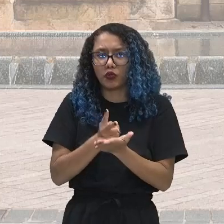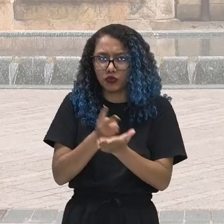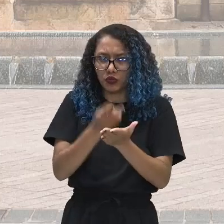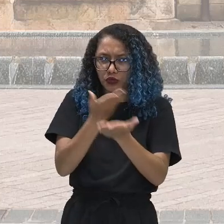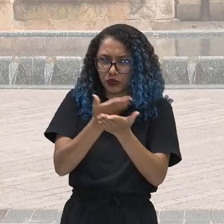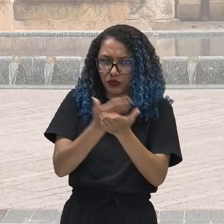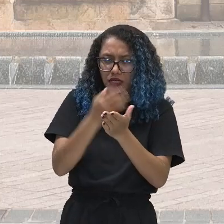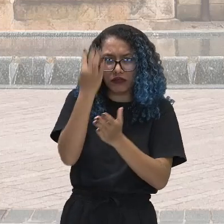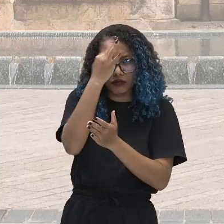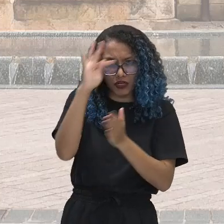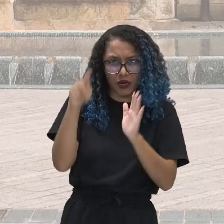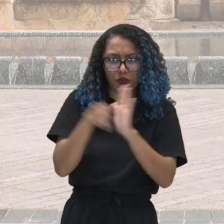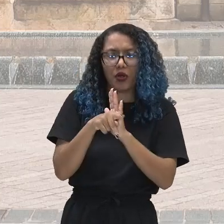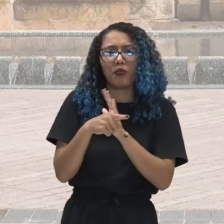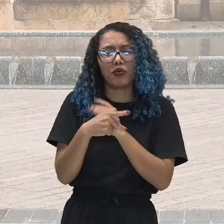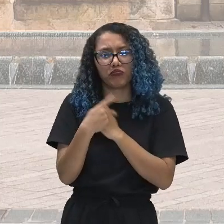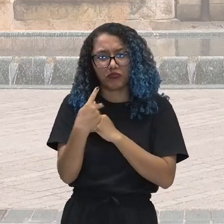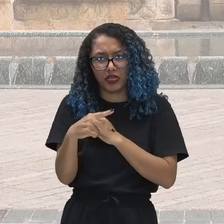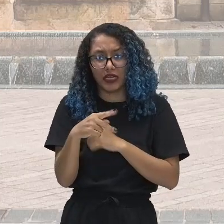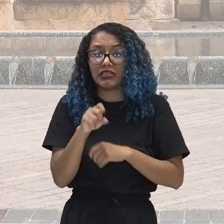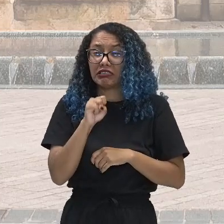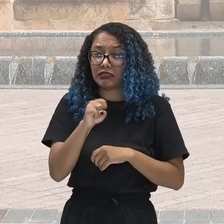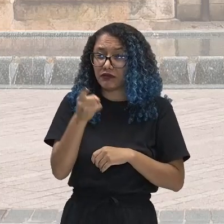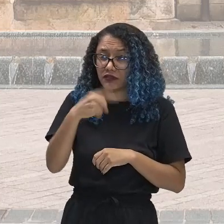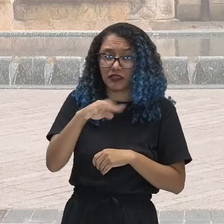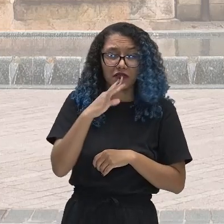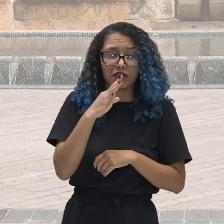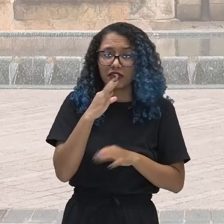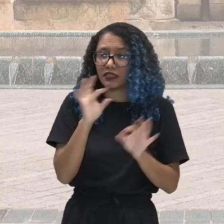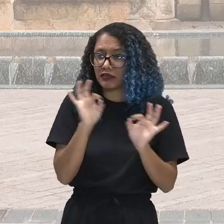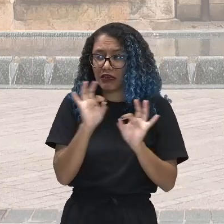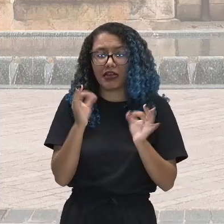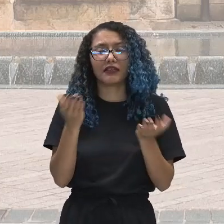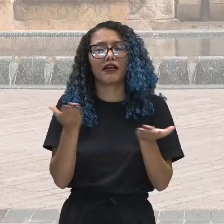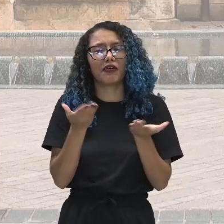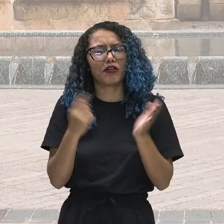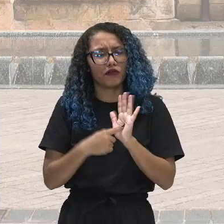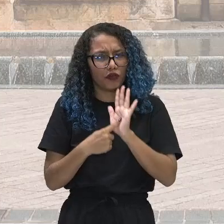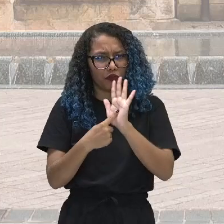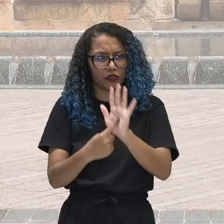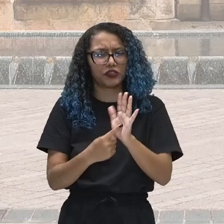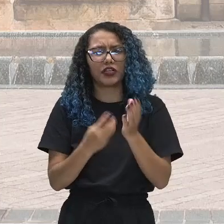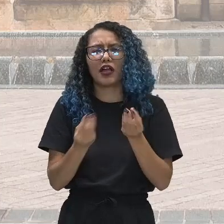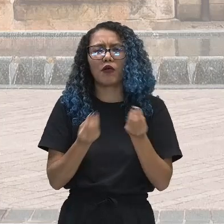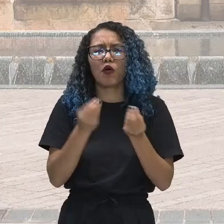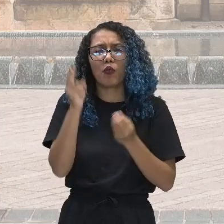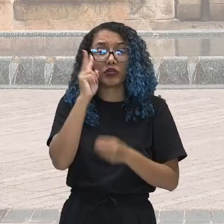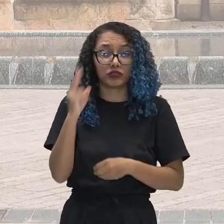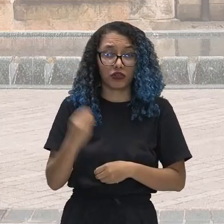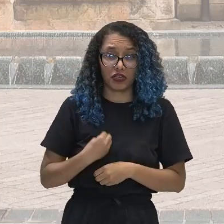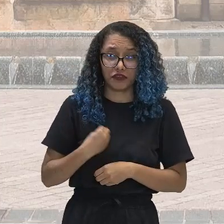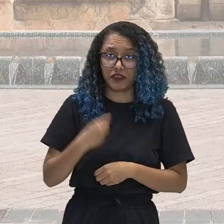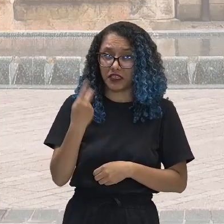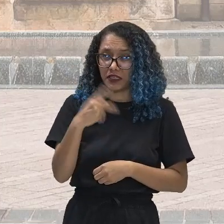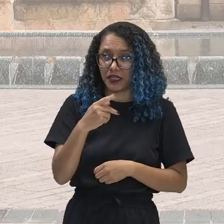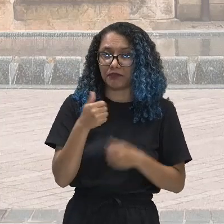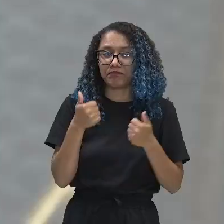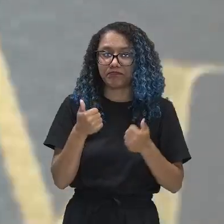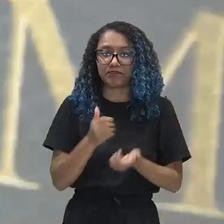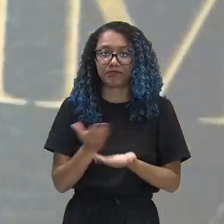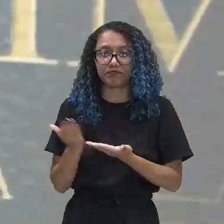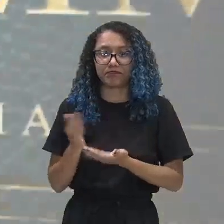não o conhecem, vamos a partir de agora conhecer um pouco da biografia de Émile